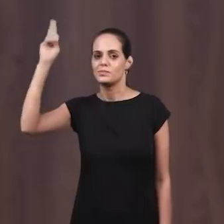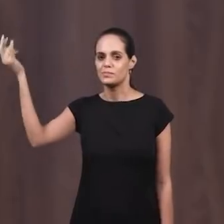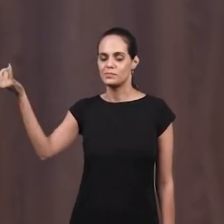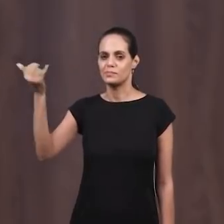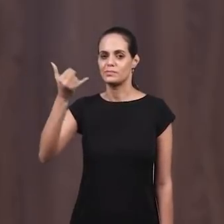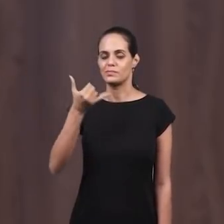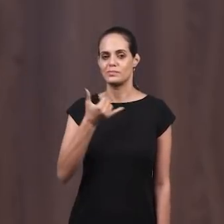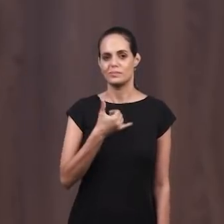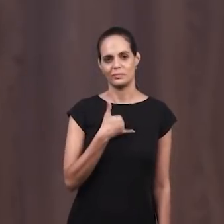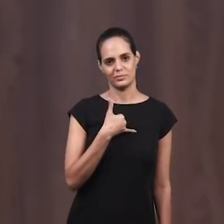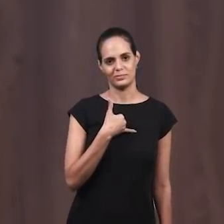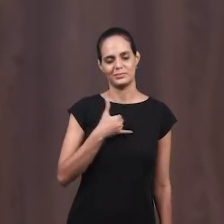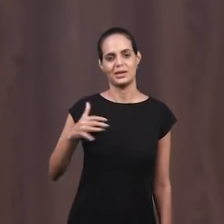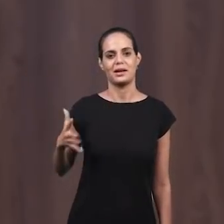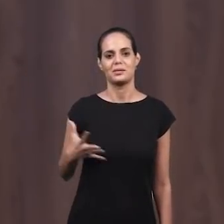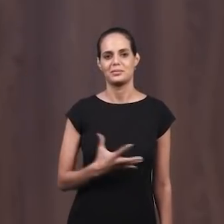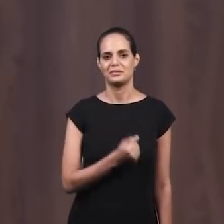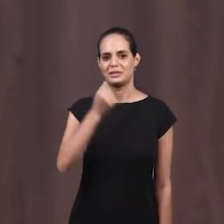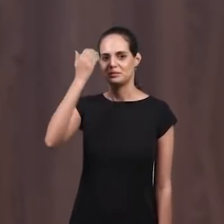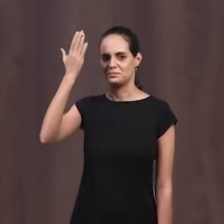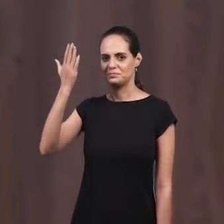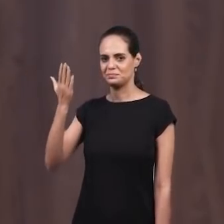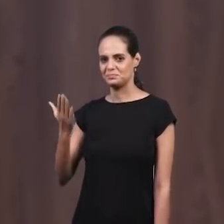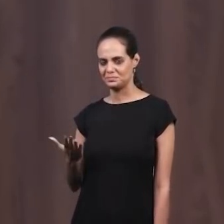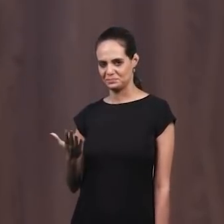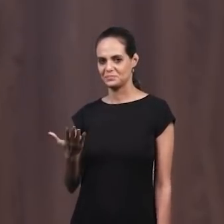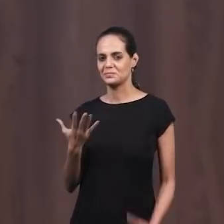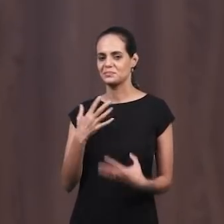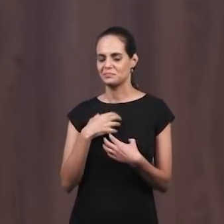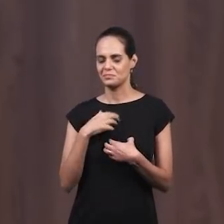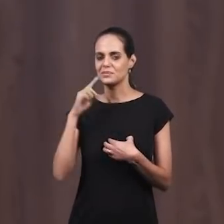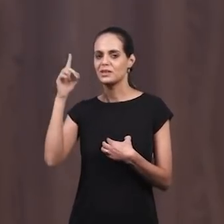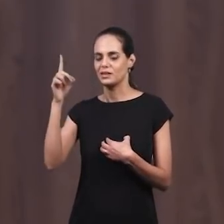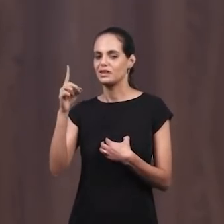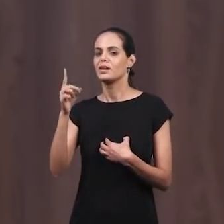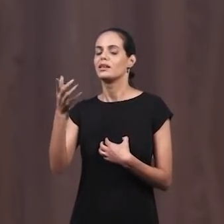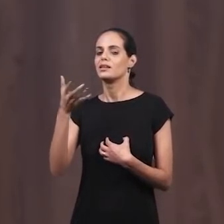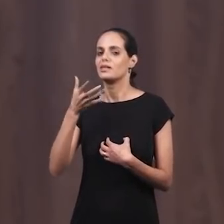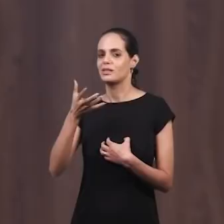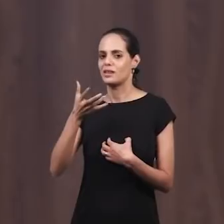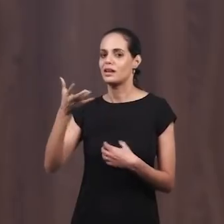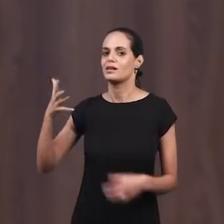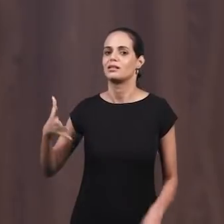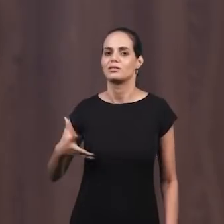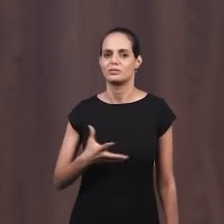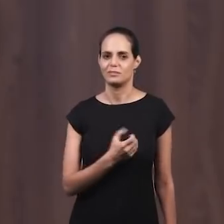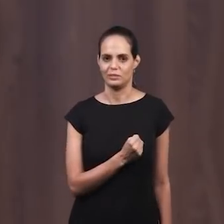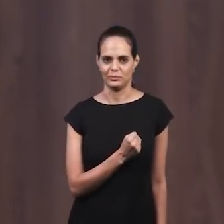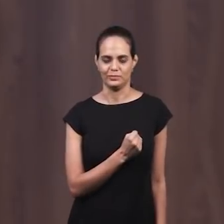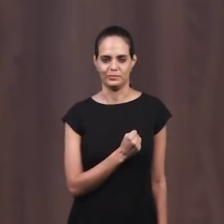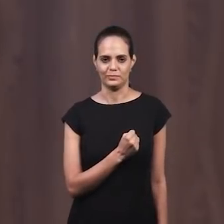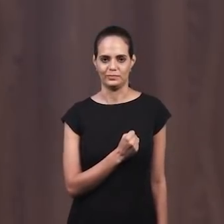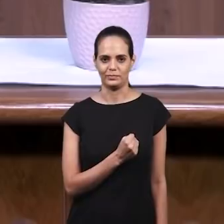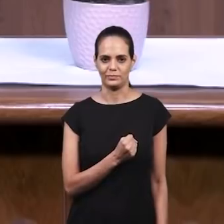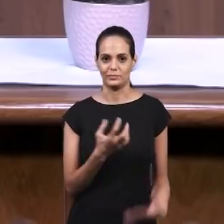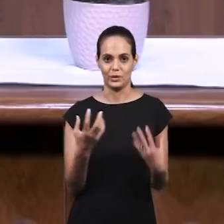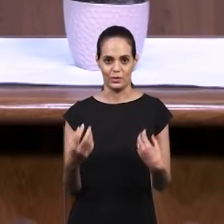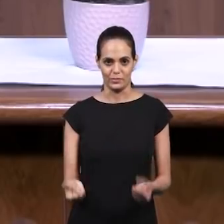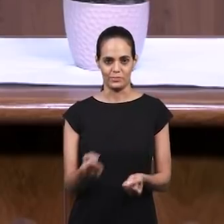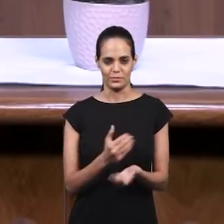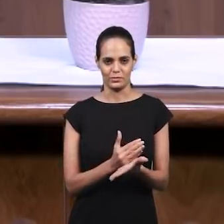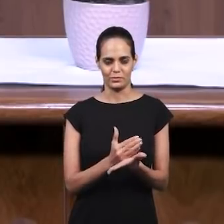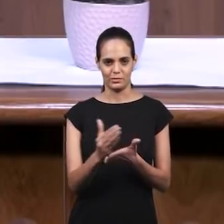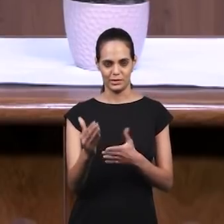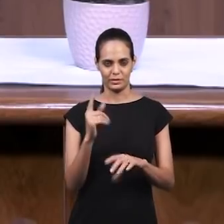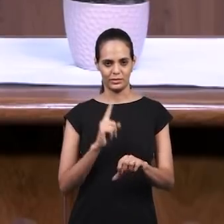a voz do nosso Deus, senão adorar a Ele da maneira como Ele quer ser adorado. E nós vamos